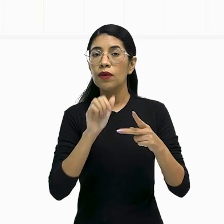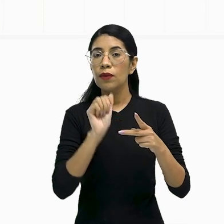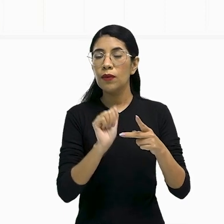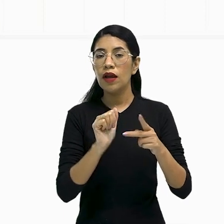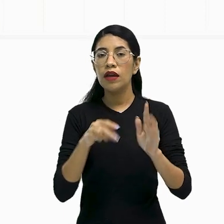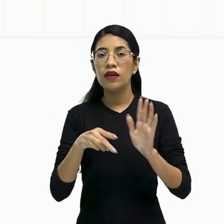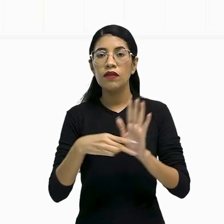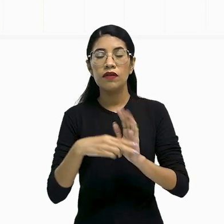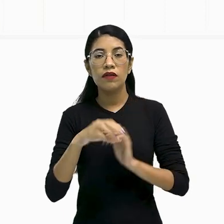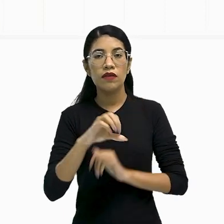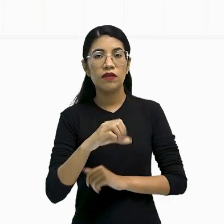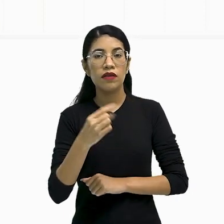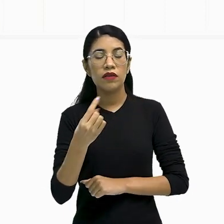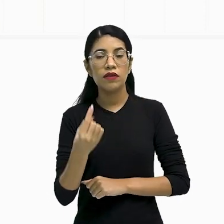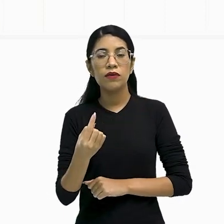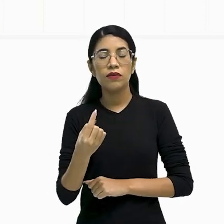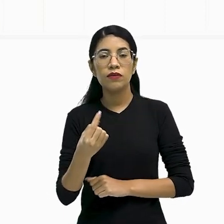91 graus.